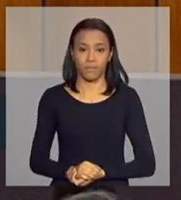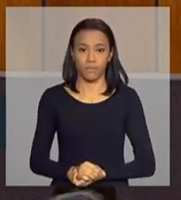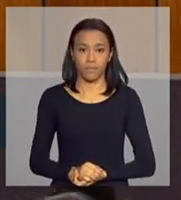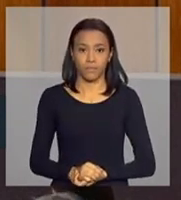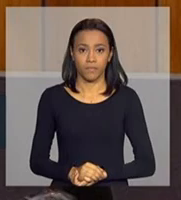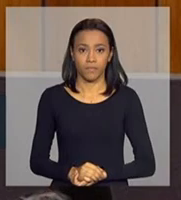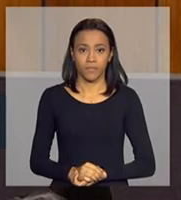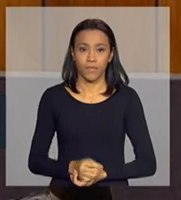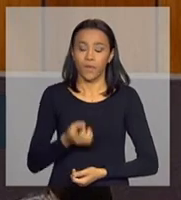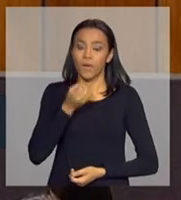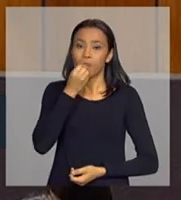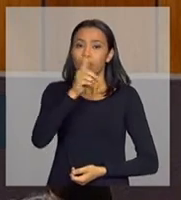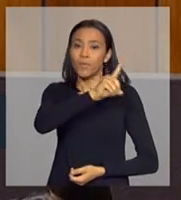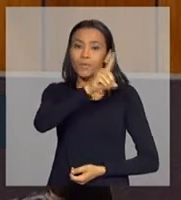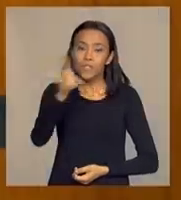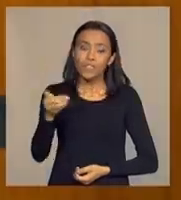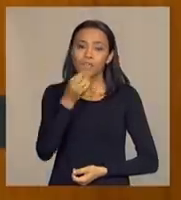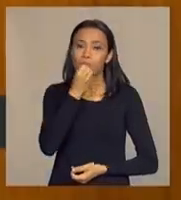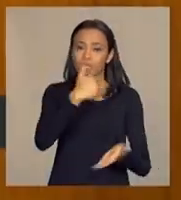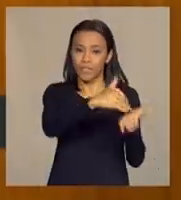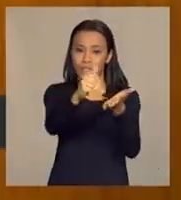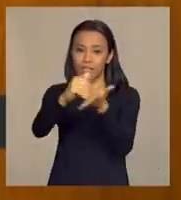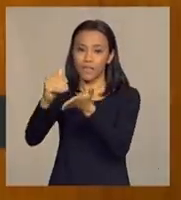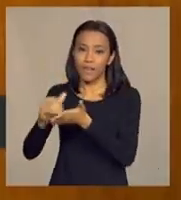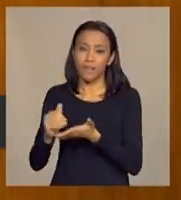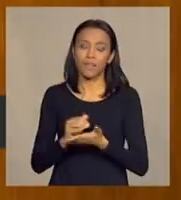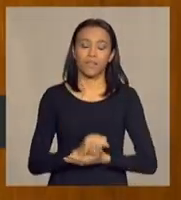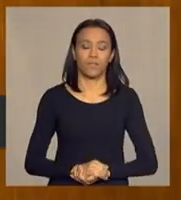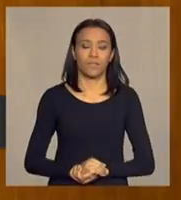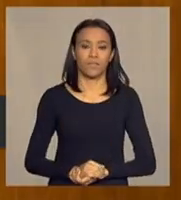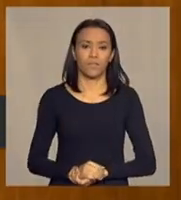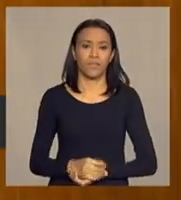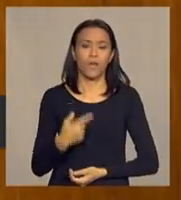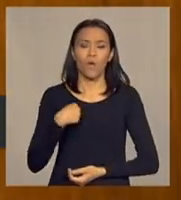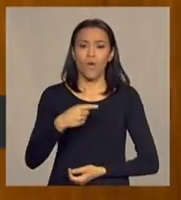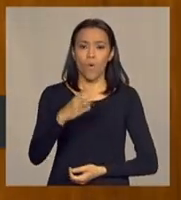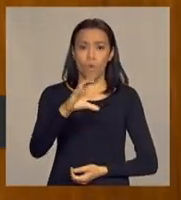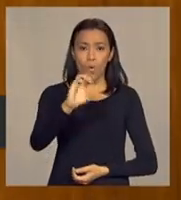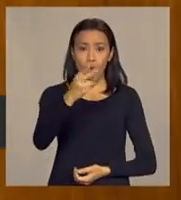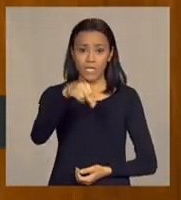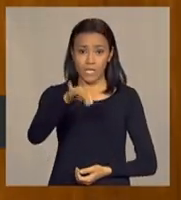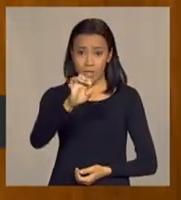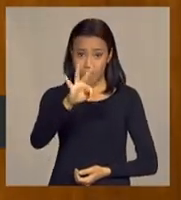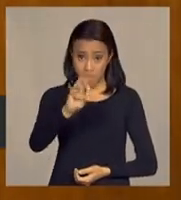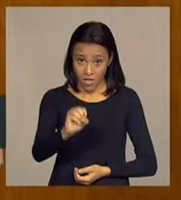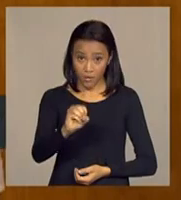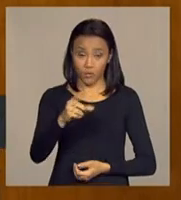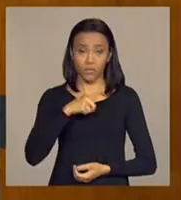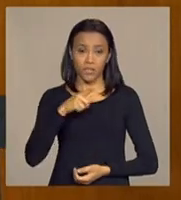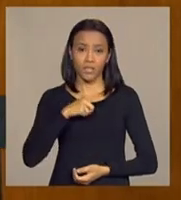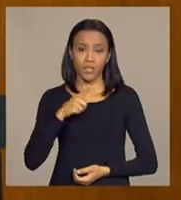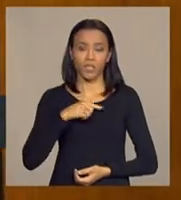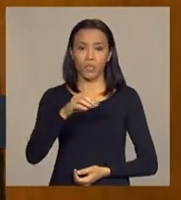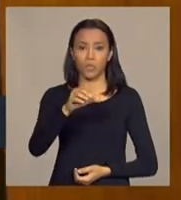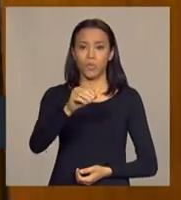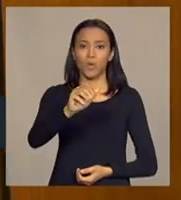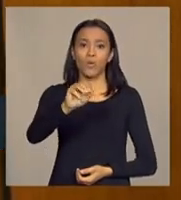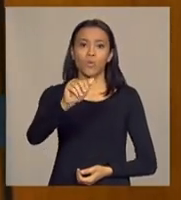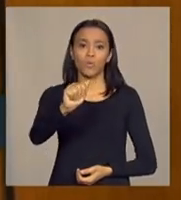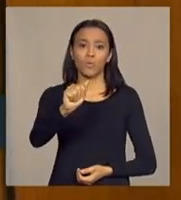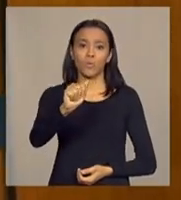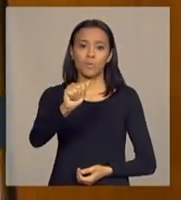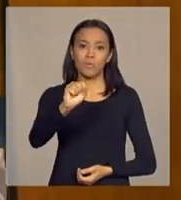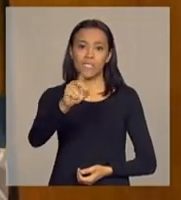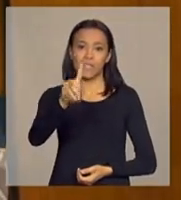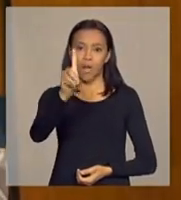Oi bom dia Vinícius Bom dia secretárias é o orçamento desse ano carrega um saldo de 178